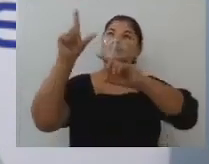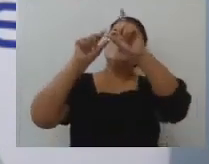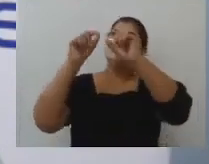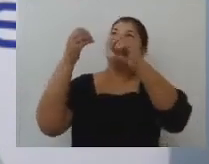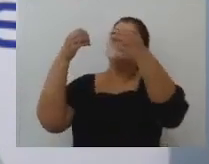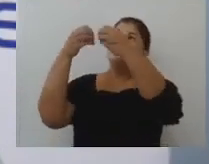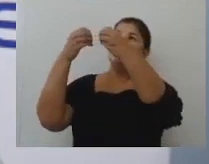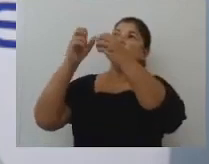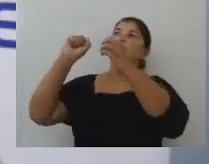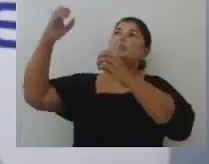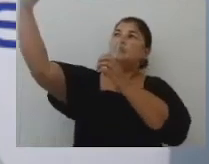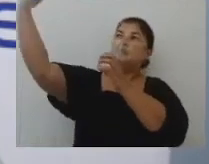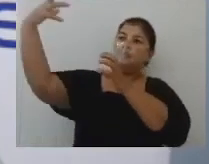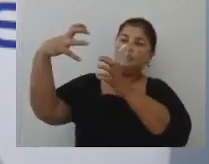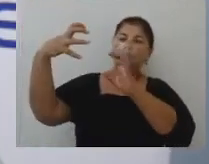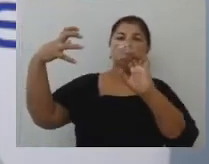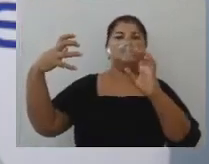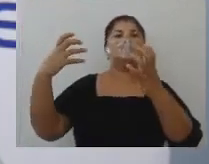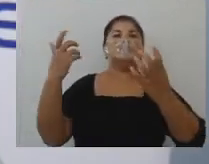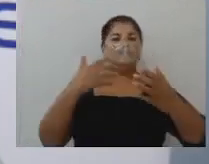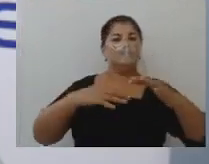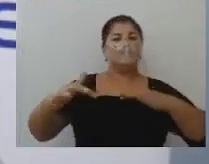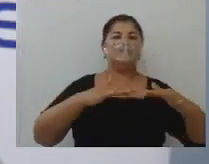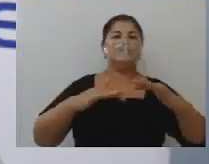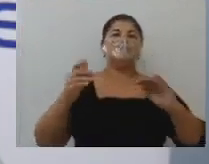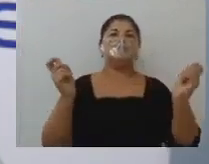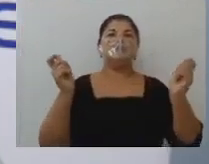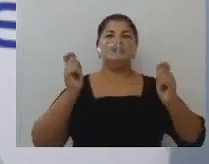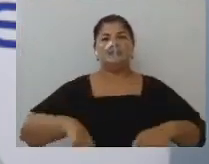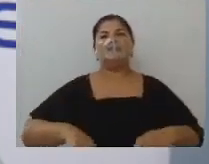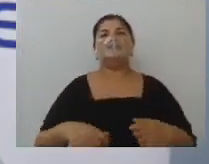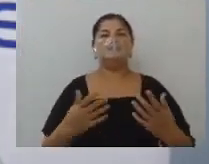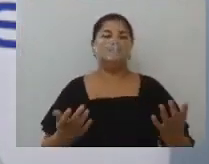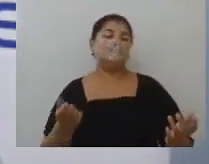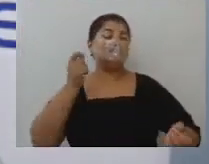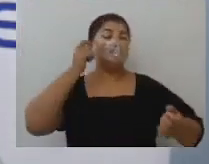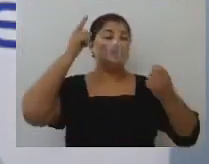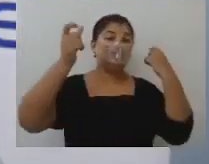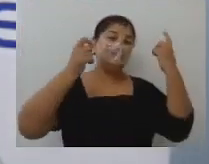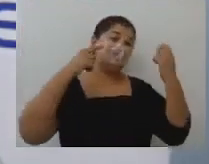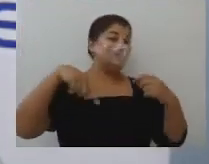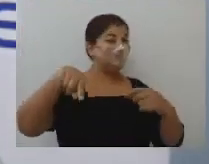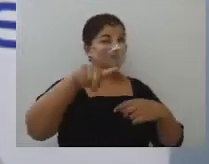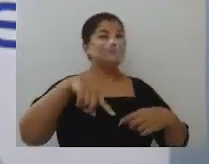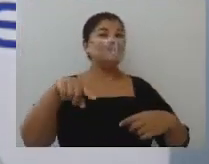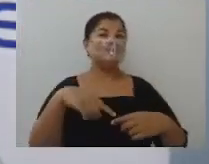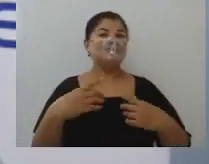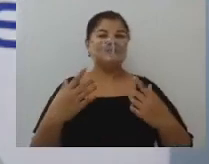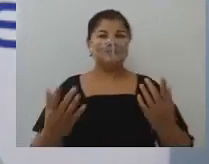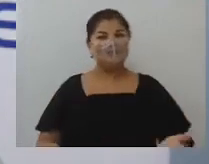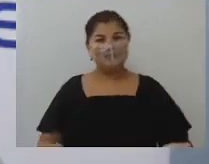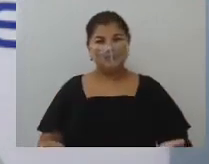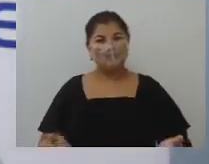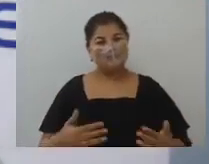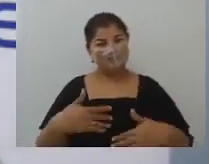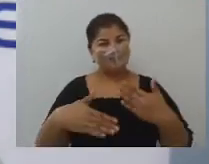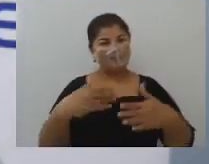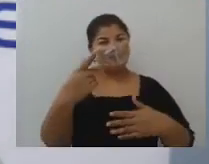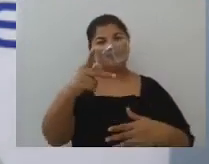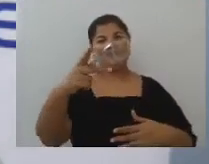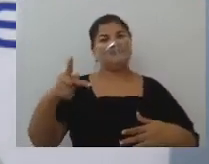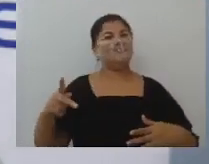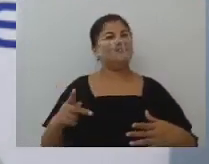eu consigo essa luz da estrela e consigo me movimentar. Olha, estou enchendo vocês de ideia aí para que vocês desenvolvam os